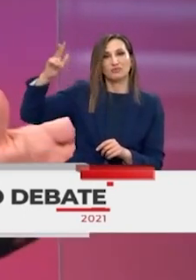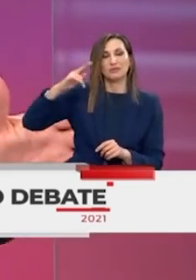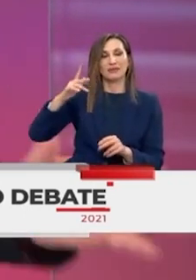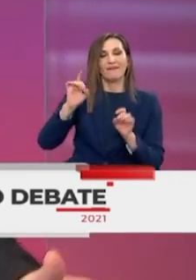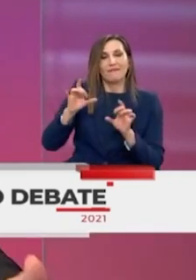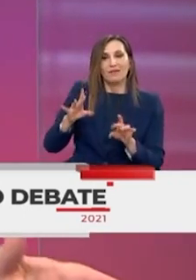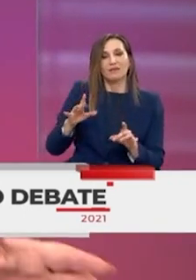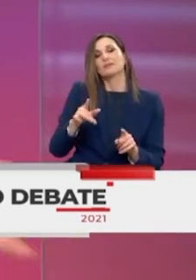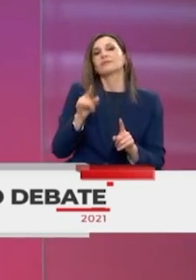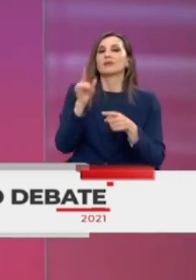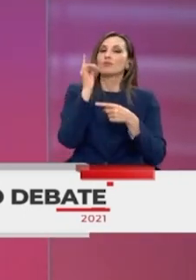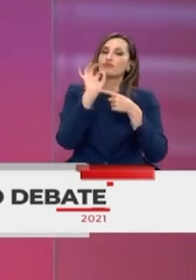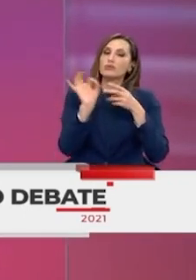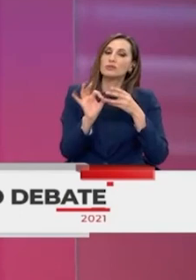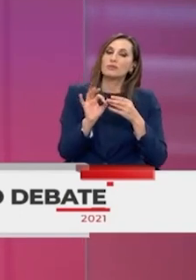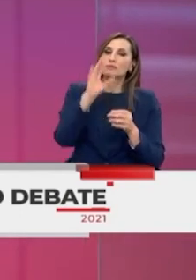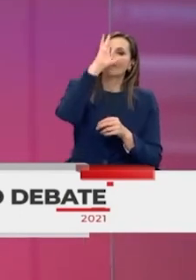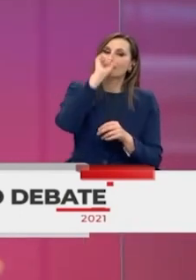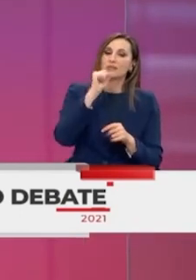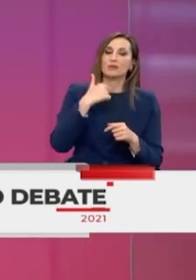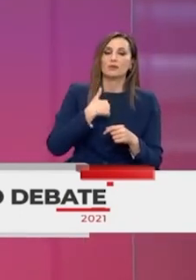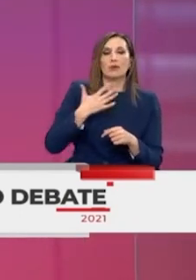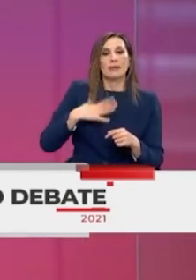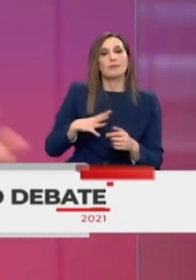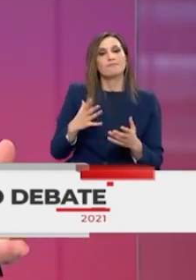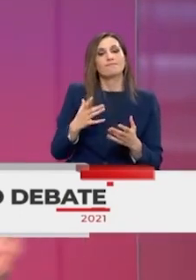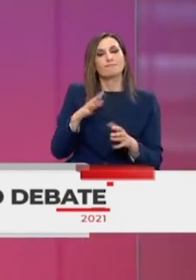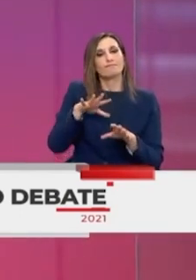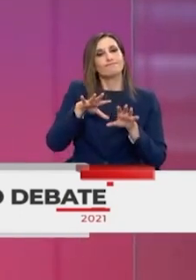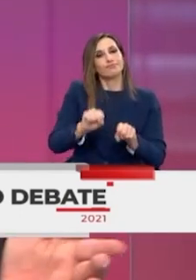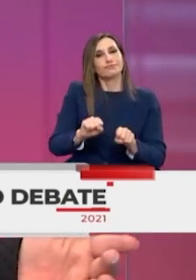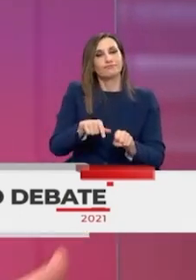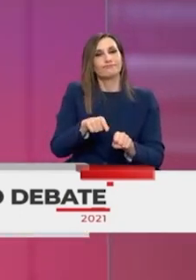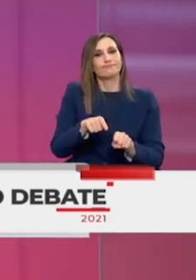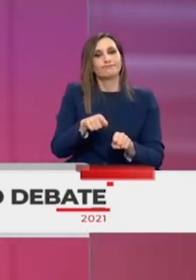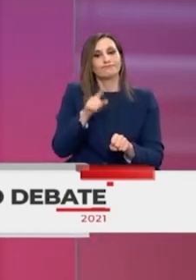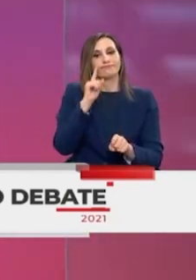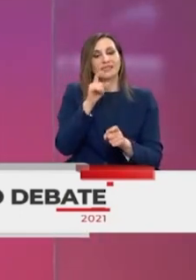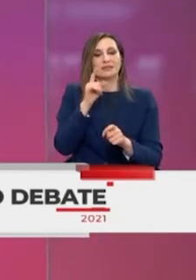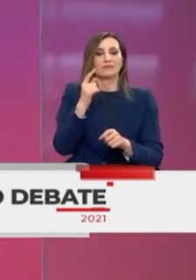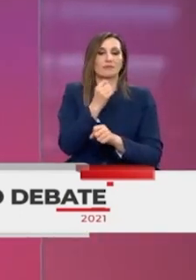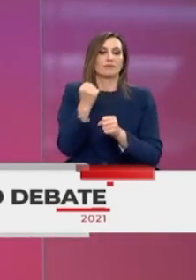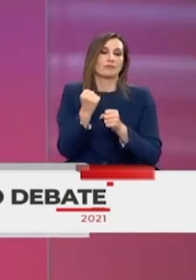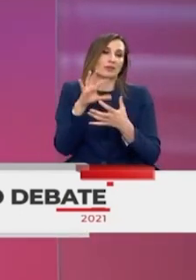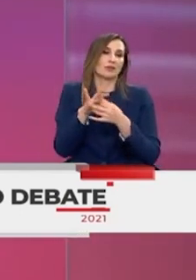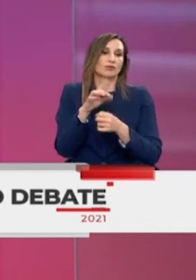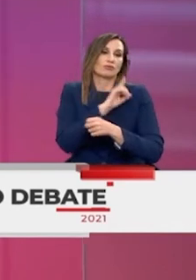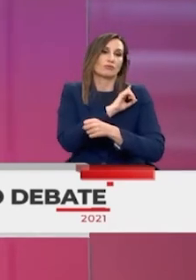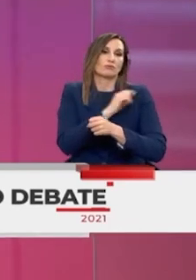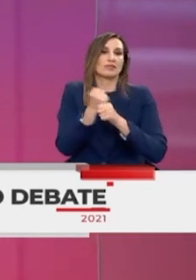aspectos de uma governação que eu procurarei assegurar, sendo Presidente da República, no exercício dos poderes presidenciais.